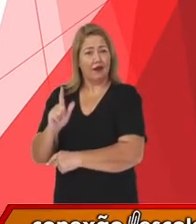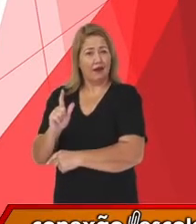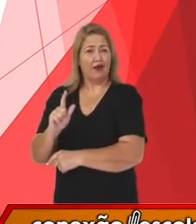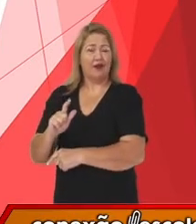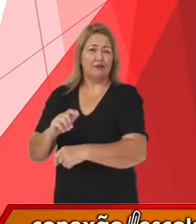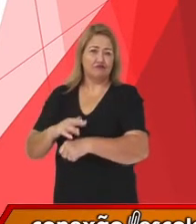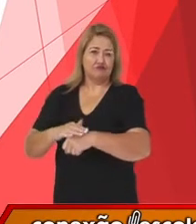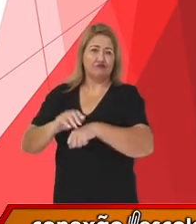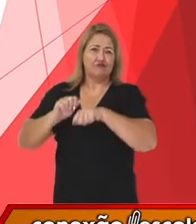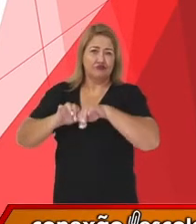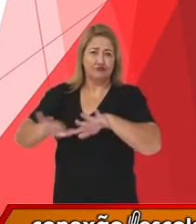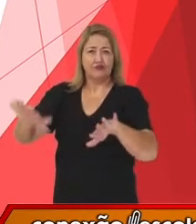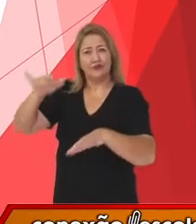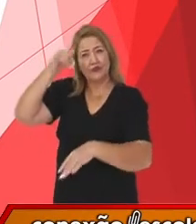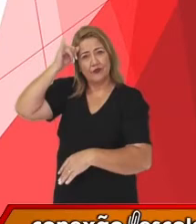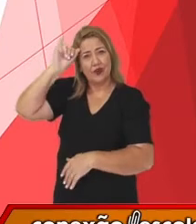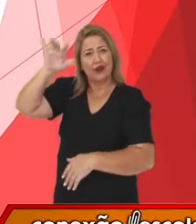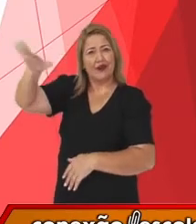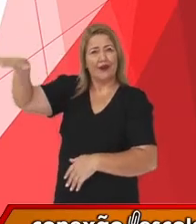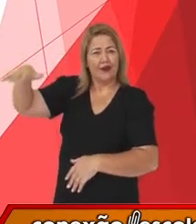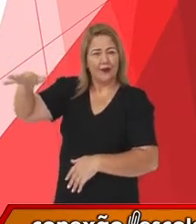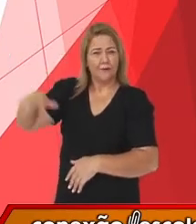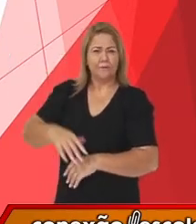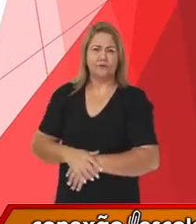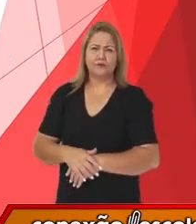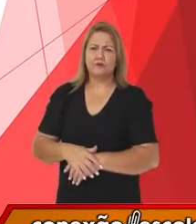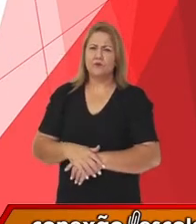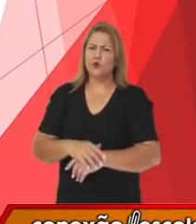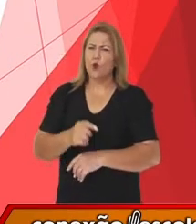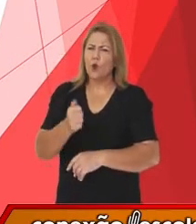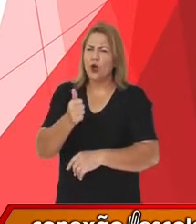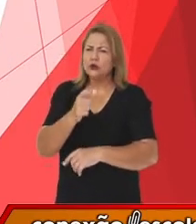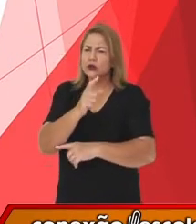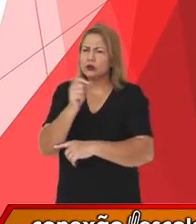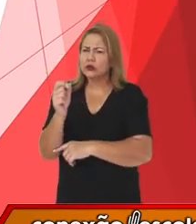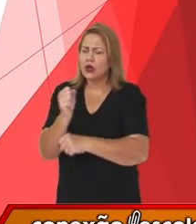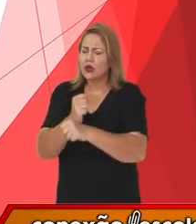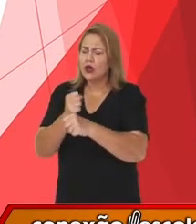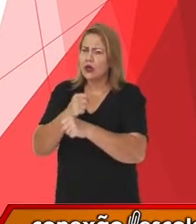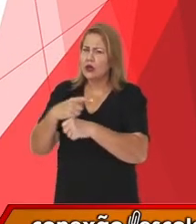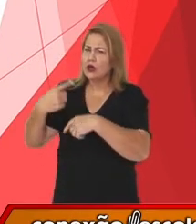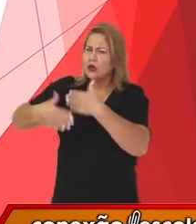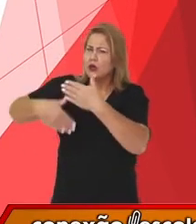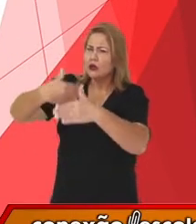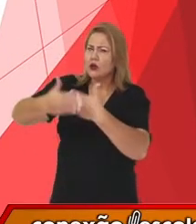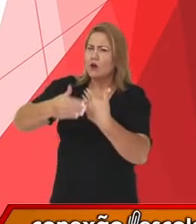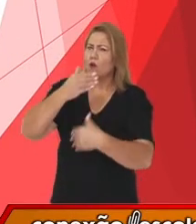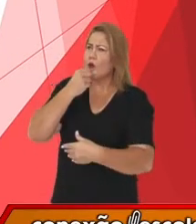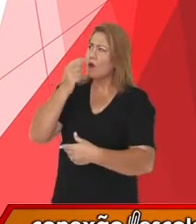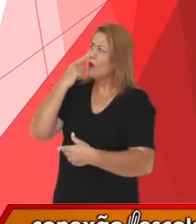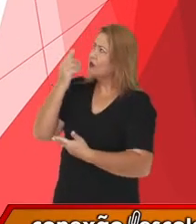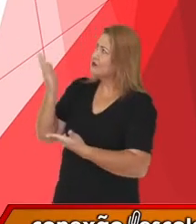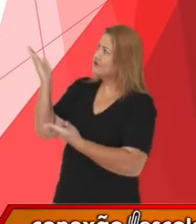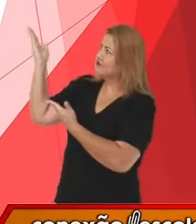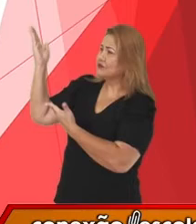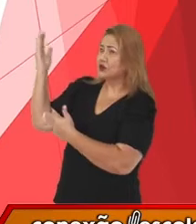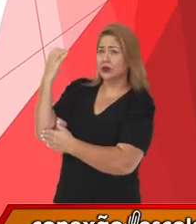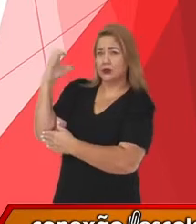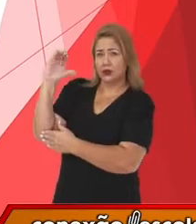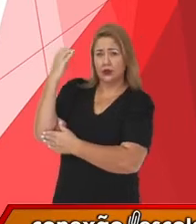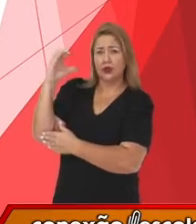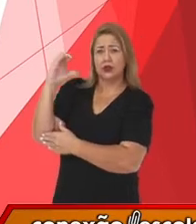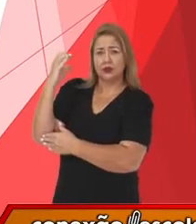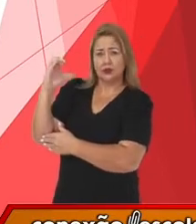gado. Quase 100 anos depois, um outro cientista com esse nome, Louis